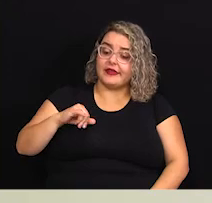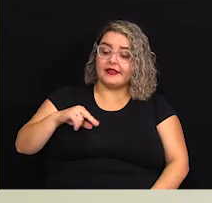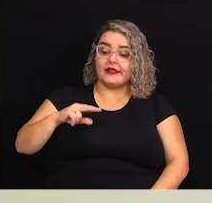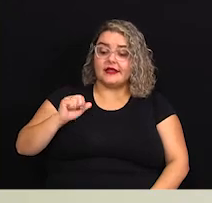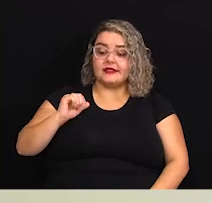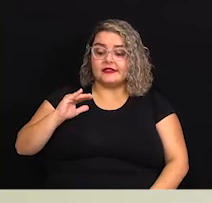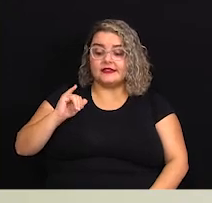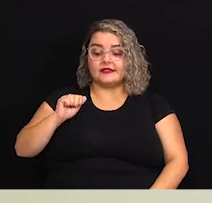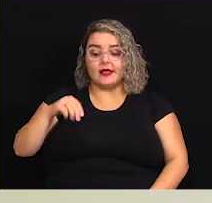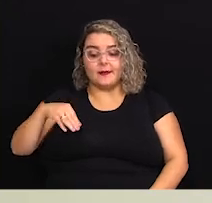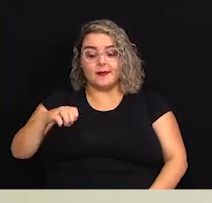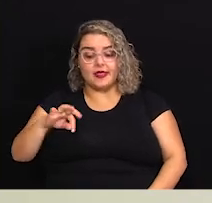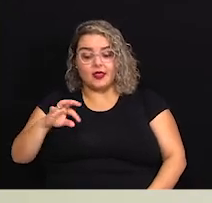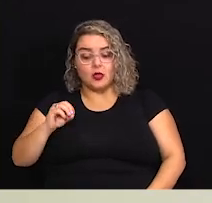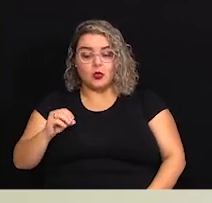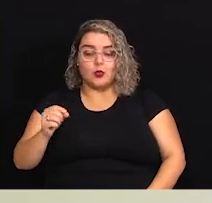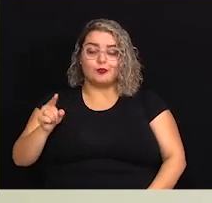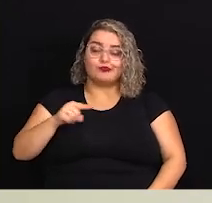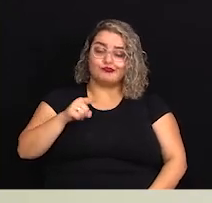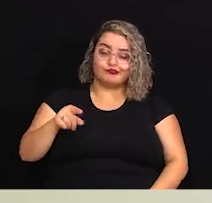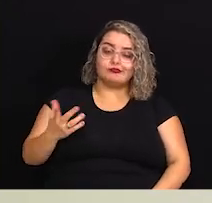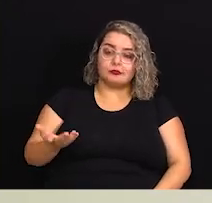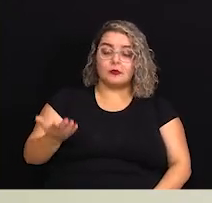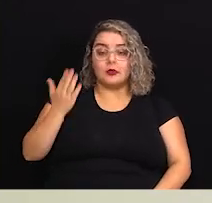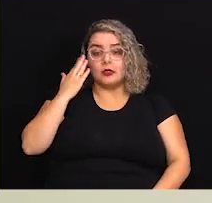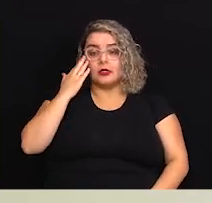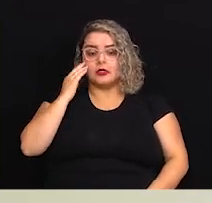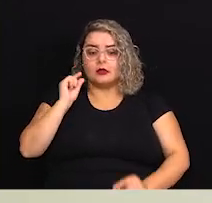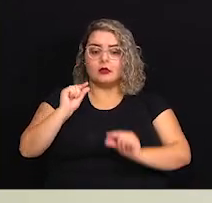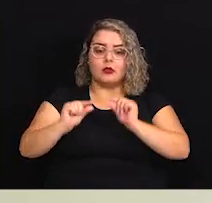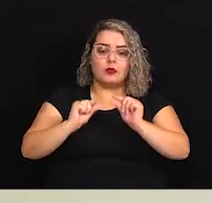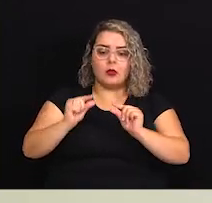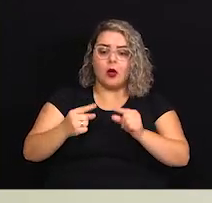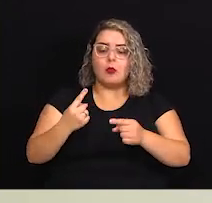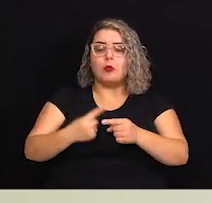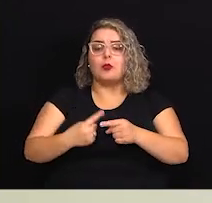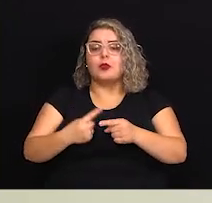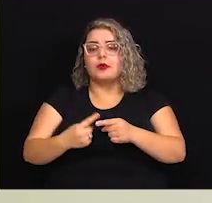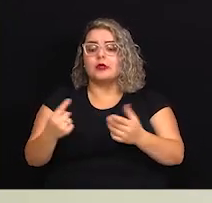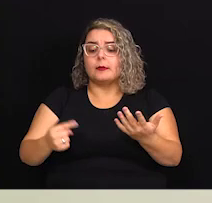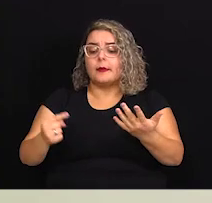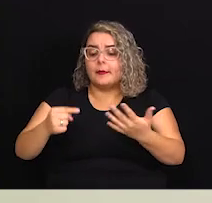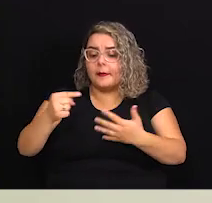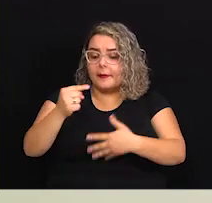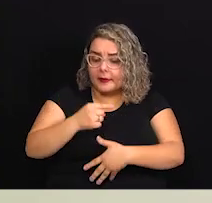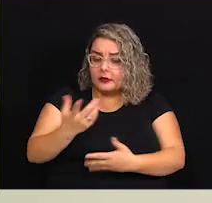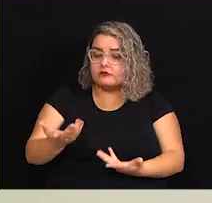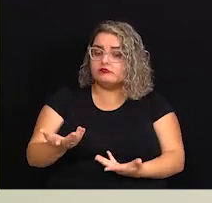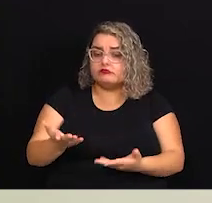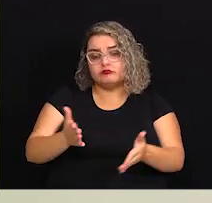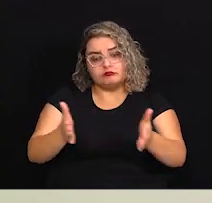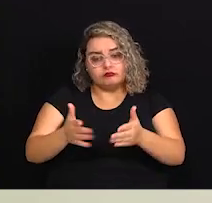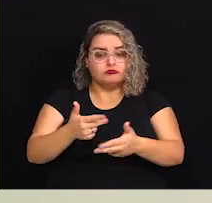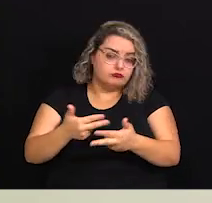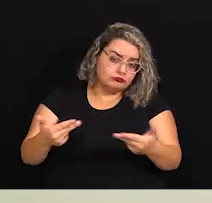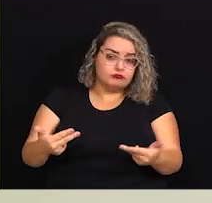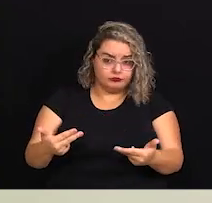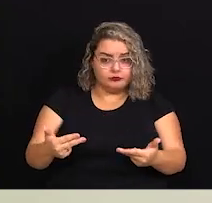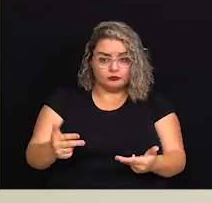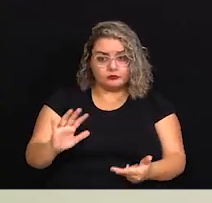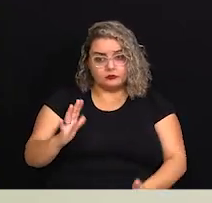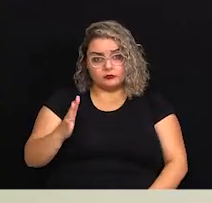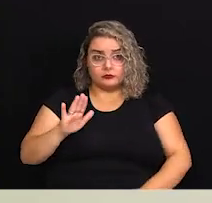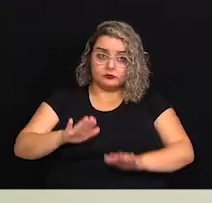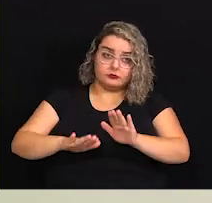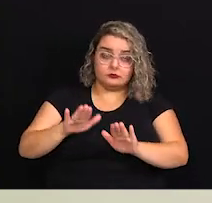financiamento negado. A gente vai entender um pouco sobre essa questão dos motivos que podem levar a essa situação e